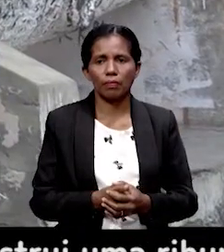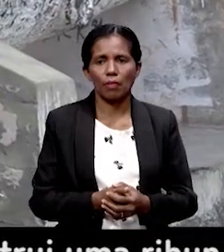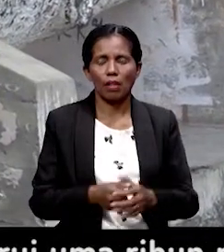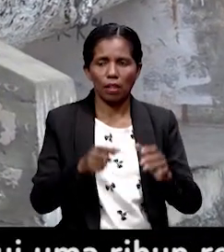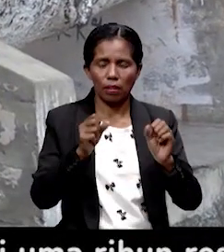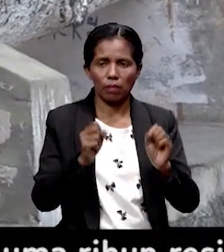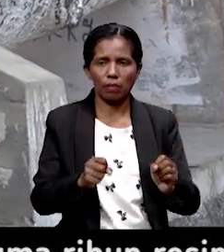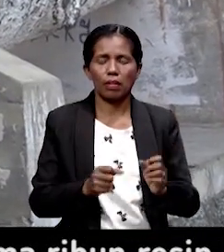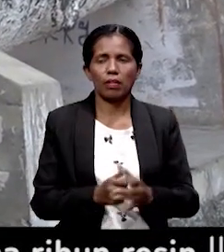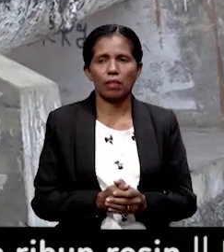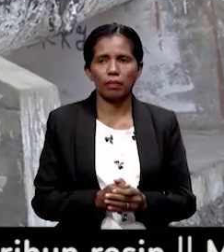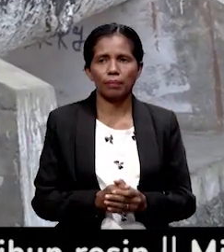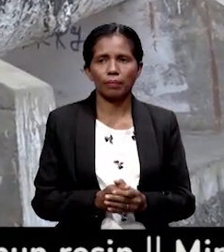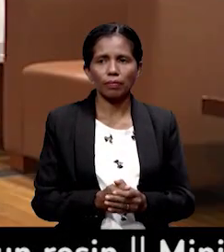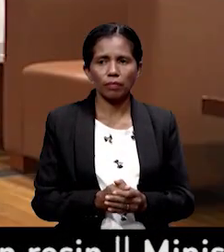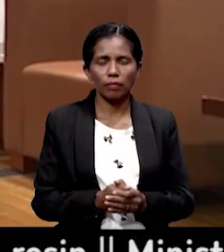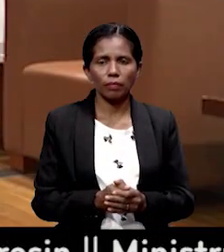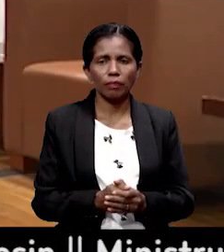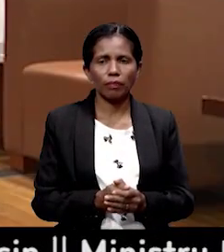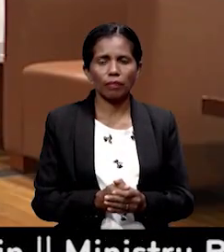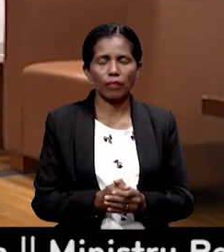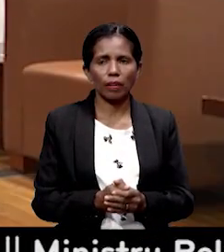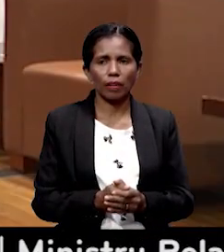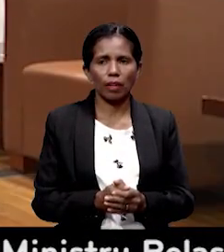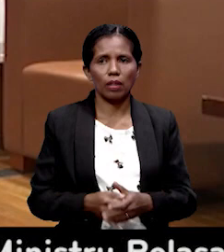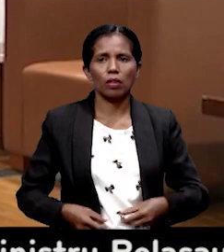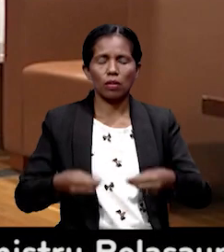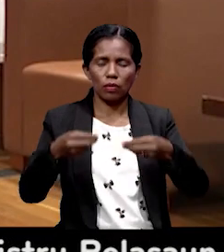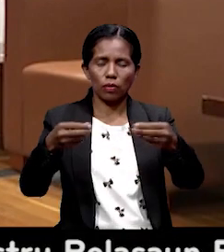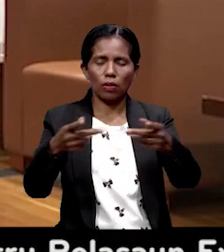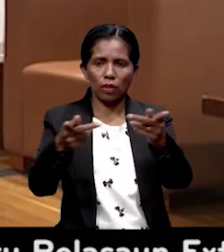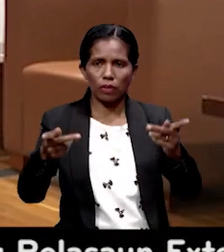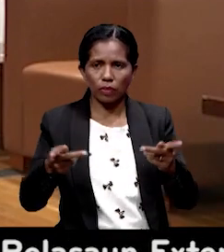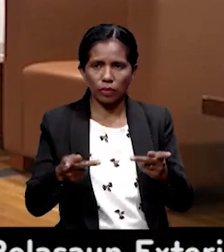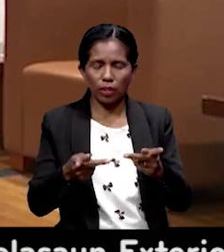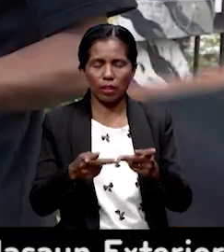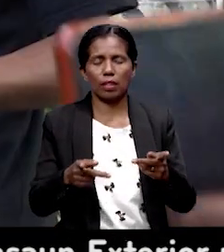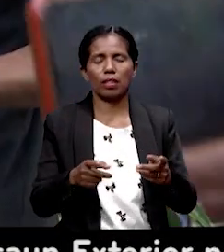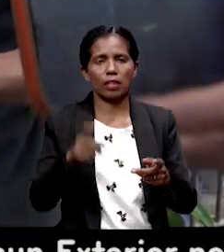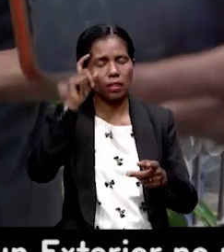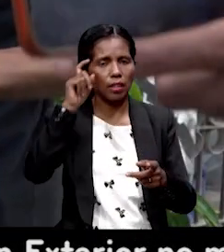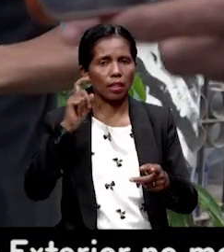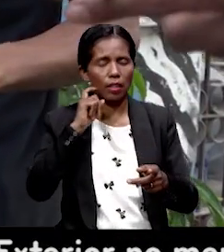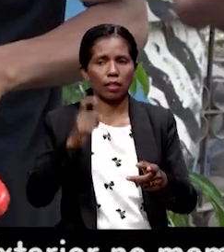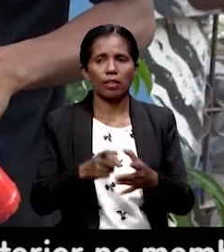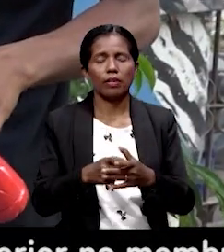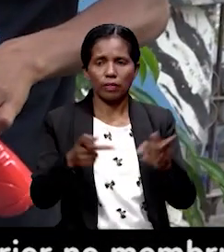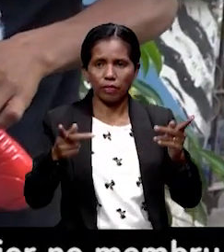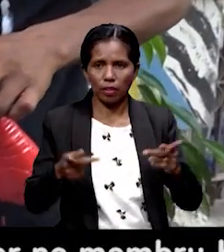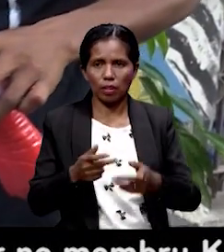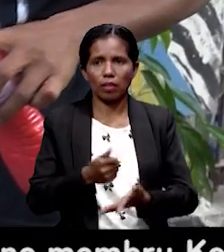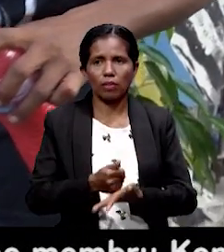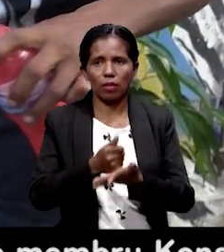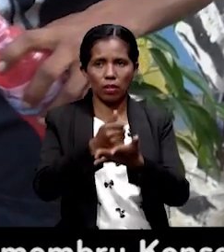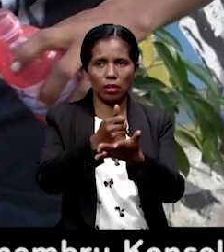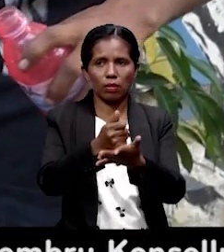coisas para, eu tenho lá uma sala de leitura Xanana, para levarem e guardarem lá. Fico